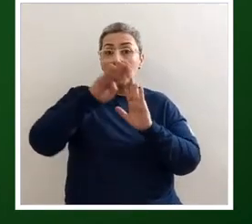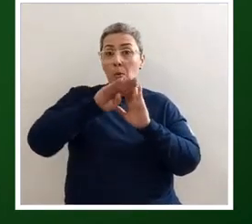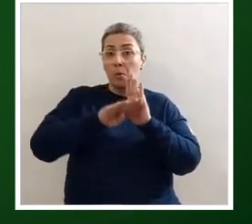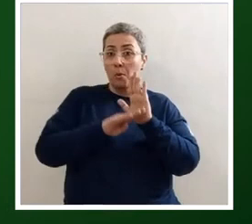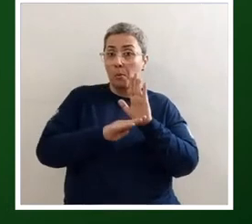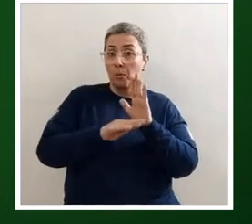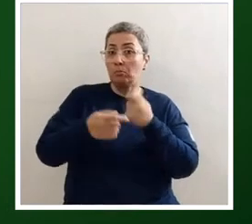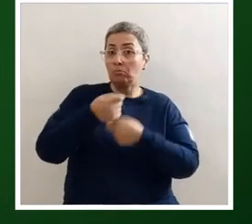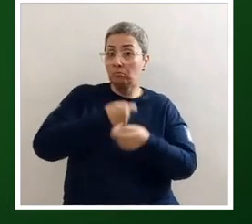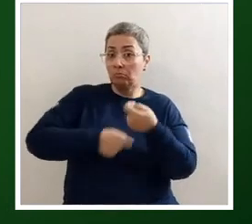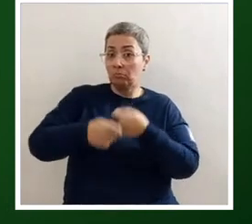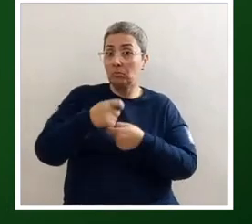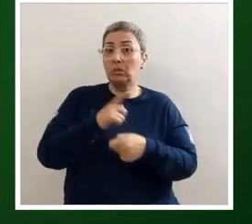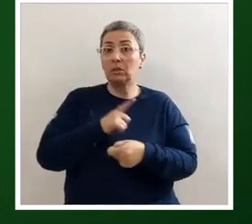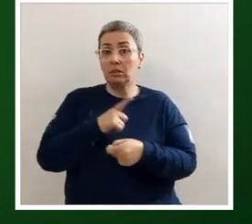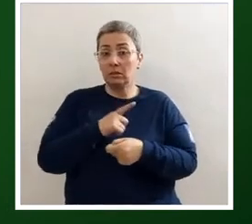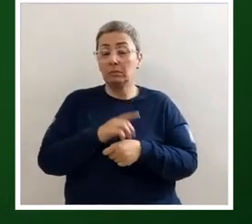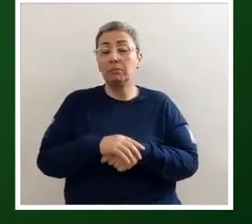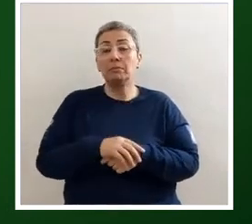administrativos